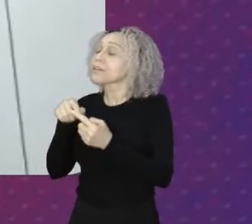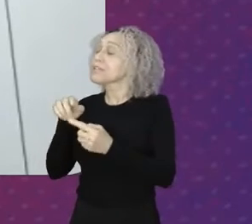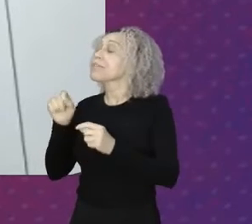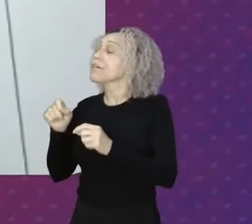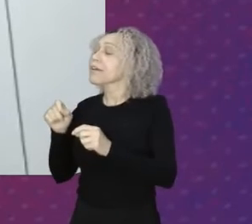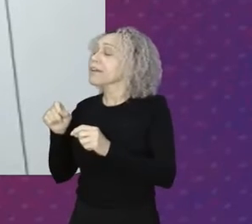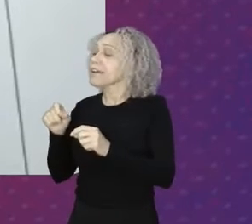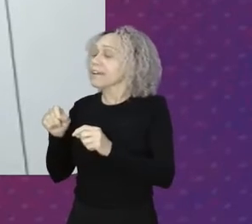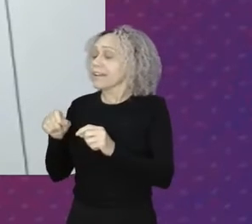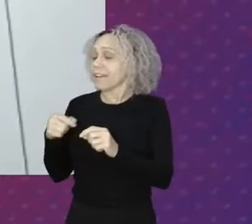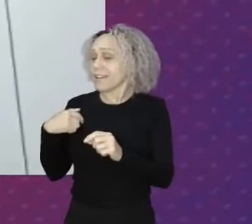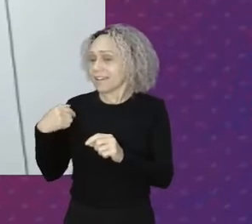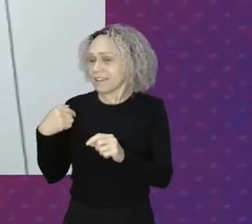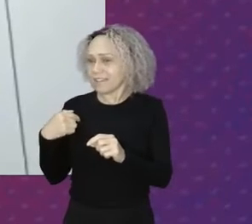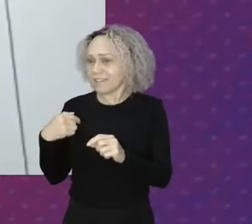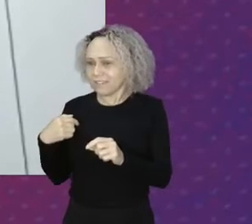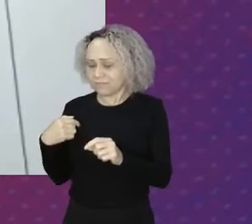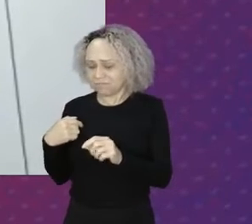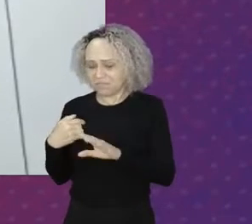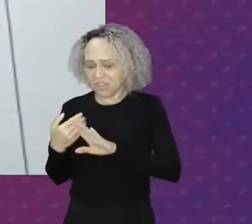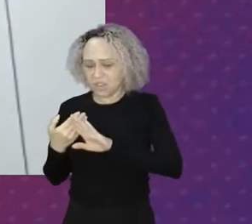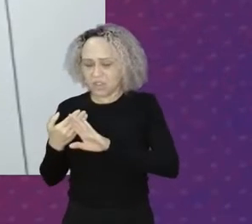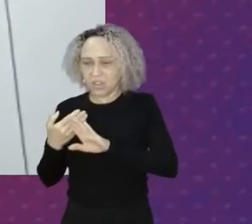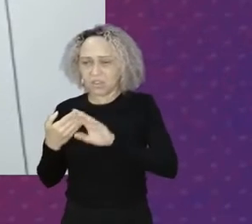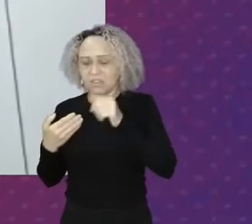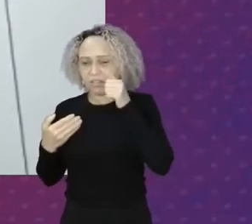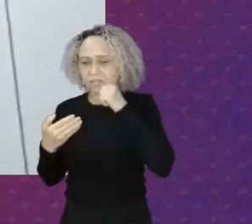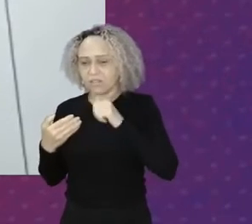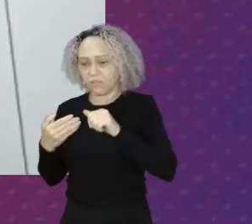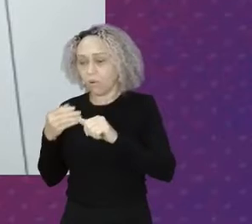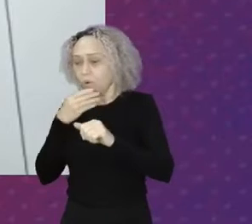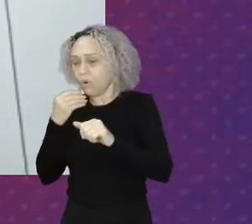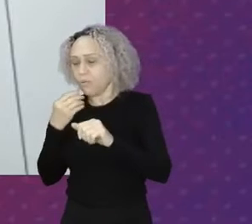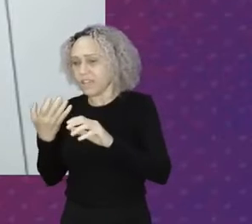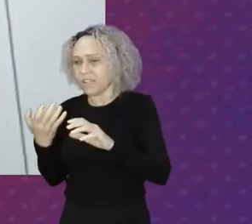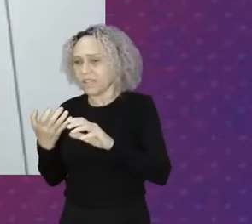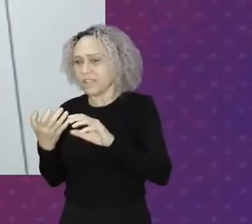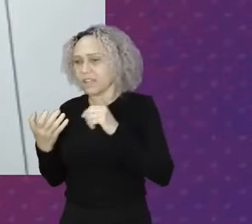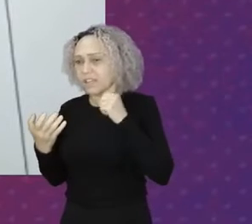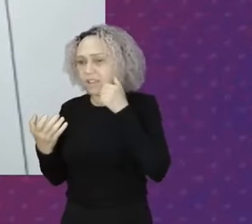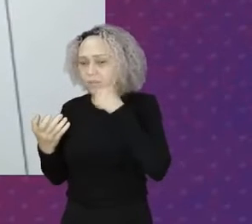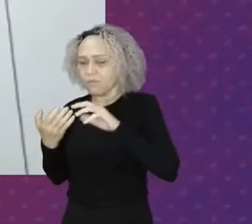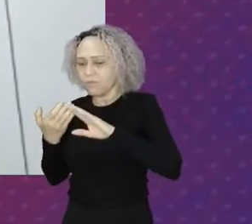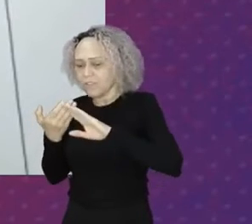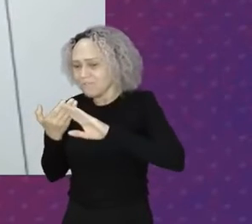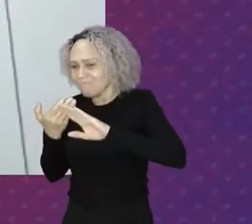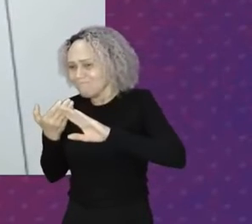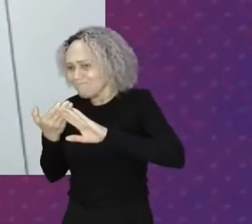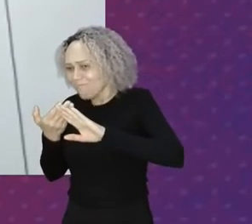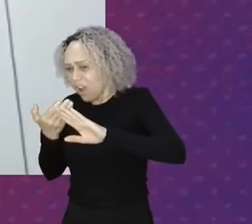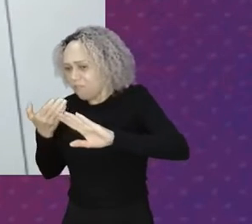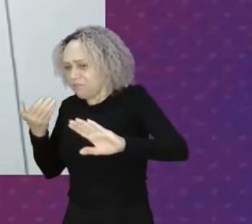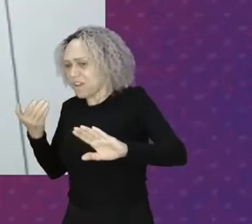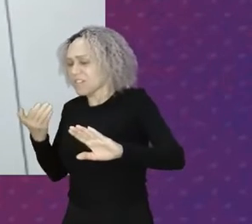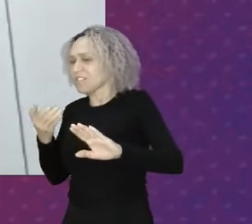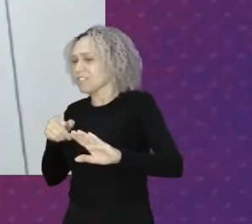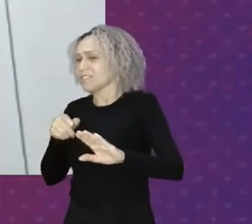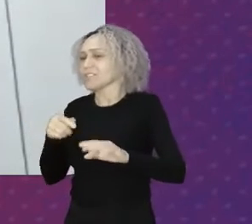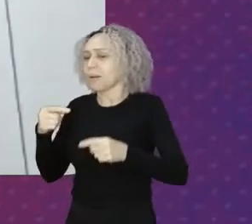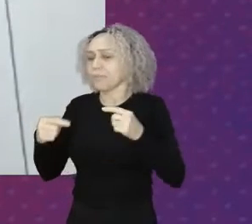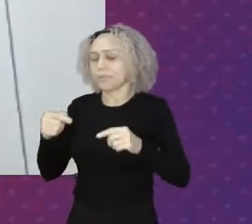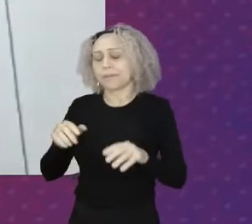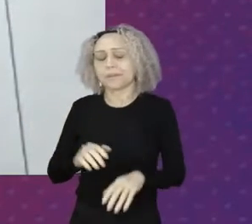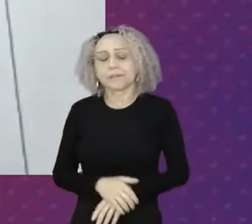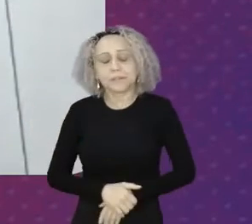mulheres sofremos, e uma violência extremamente machista, extremamente misógina. A nossa ministra Cida Gonçalves,